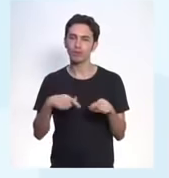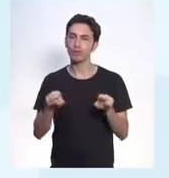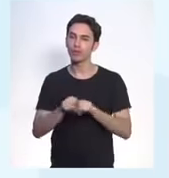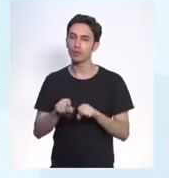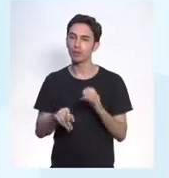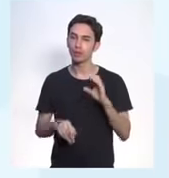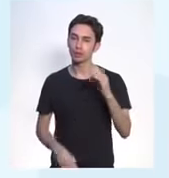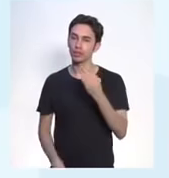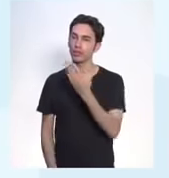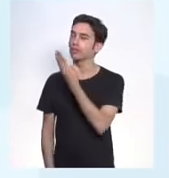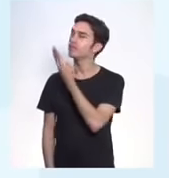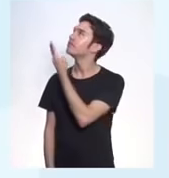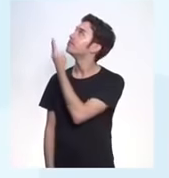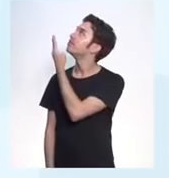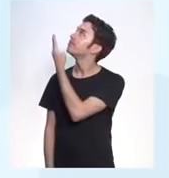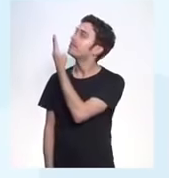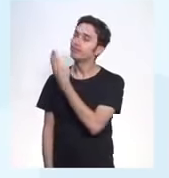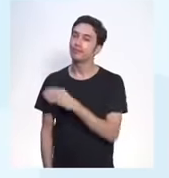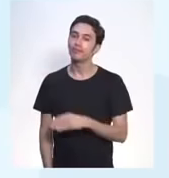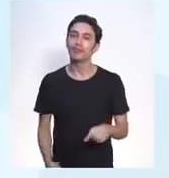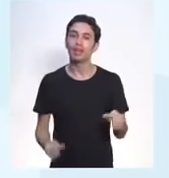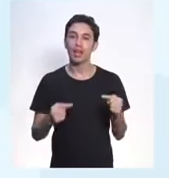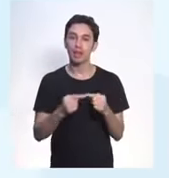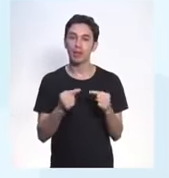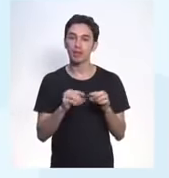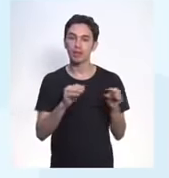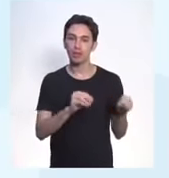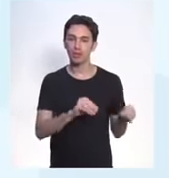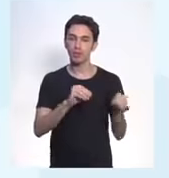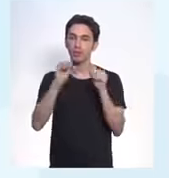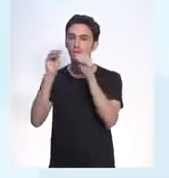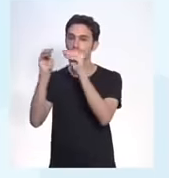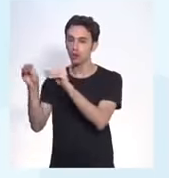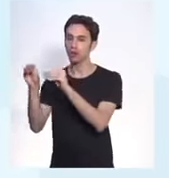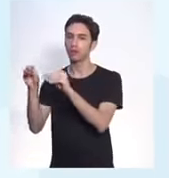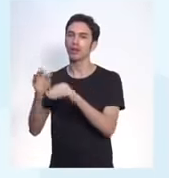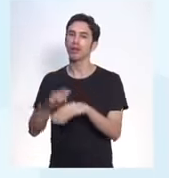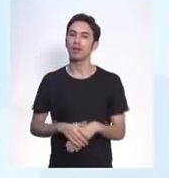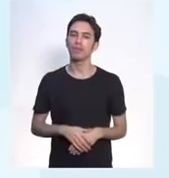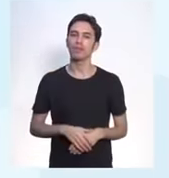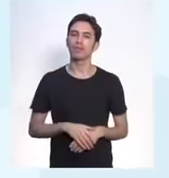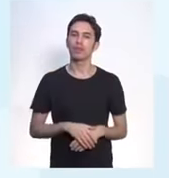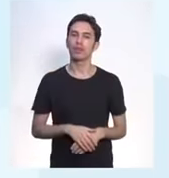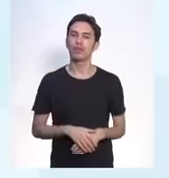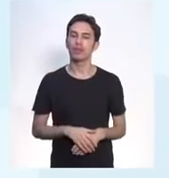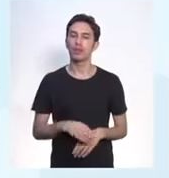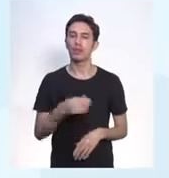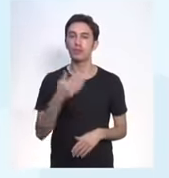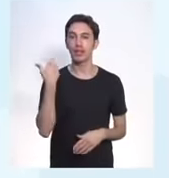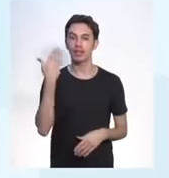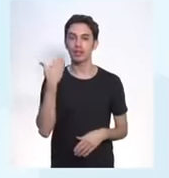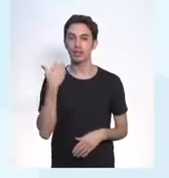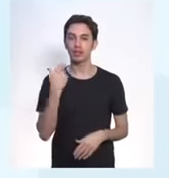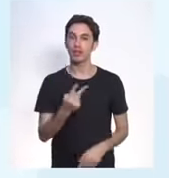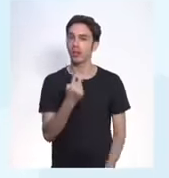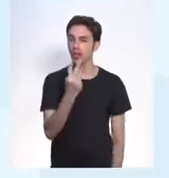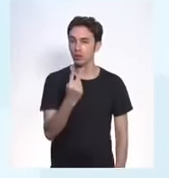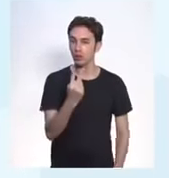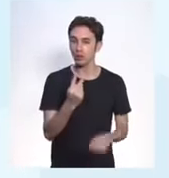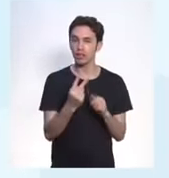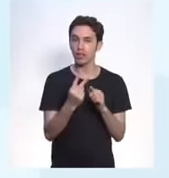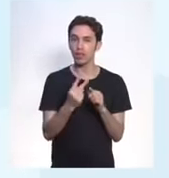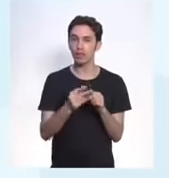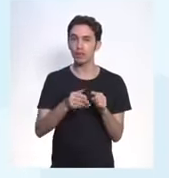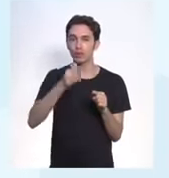meu. Ser meu último lá em movimento ou seja ele saiu daqui e veio para cá que que aconteceu com ele